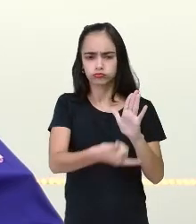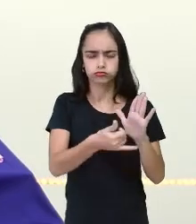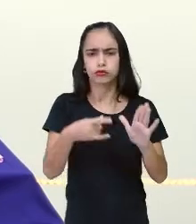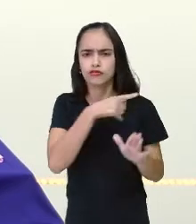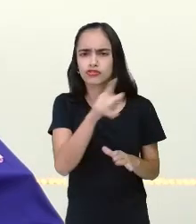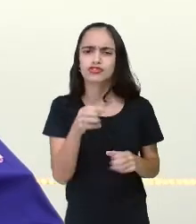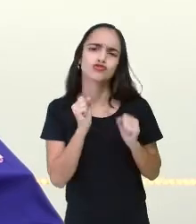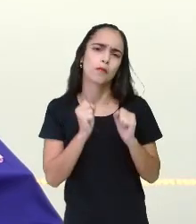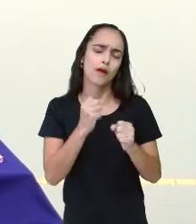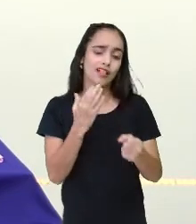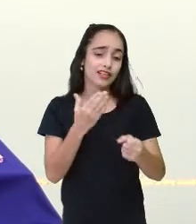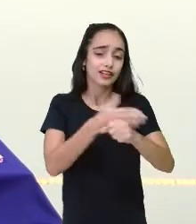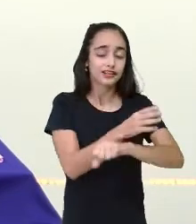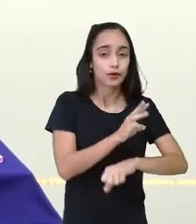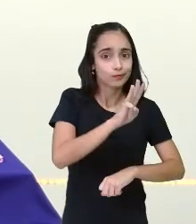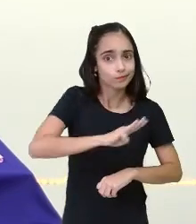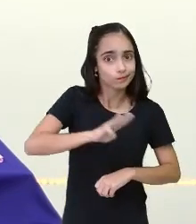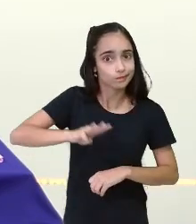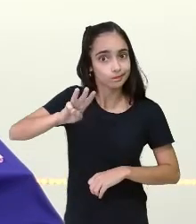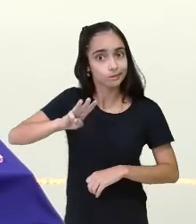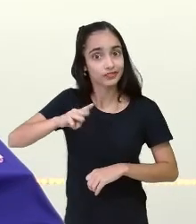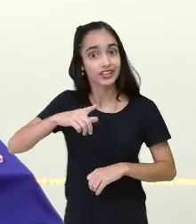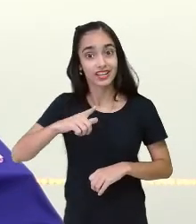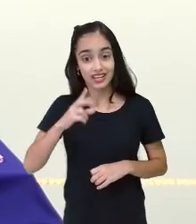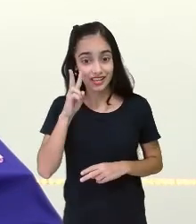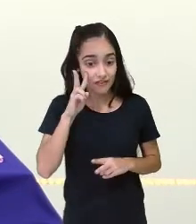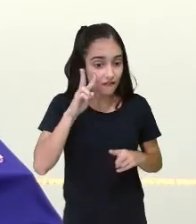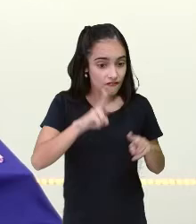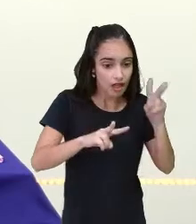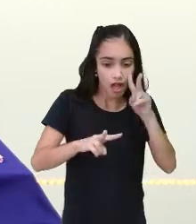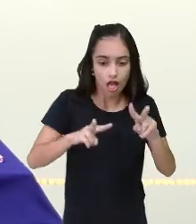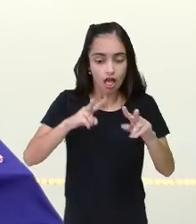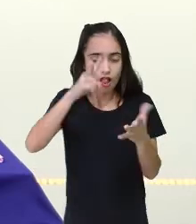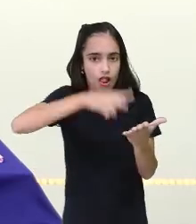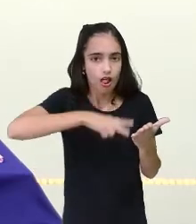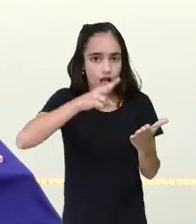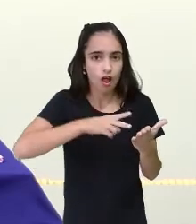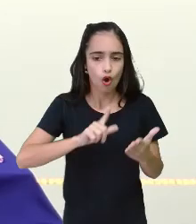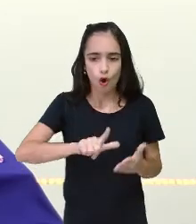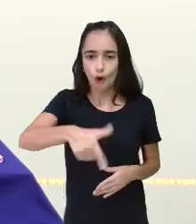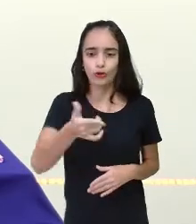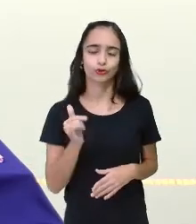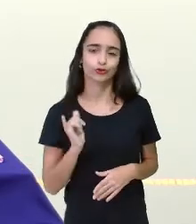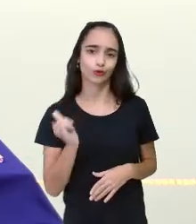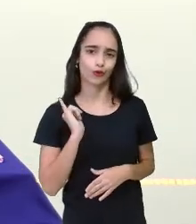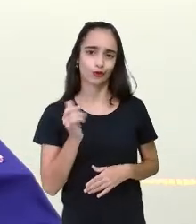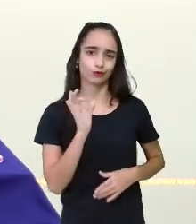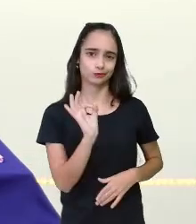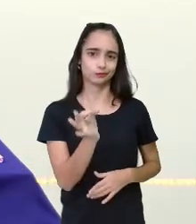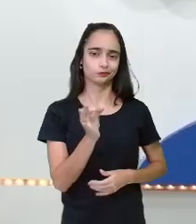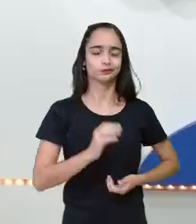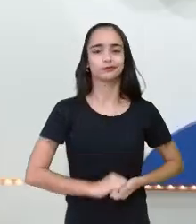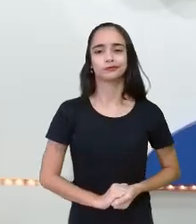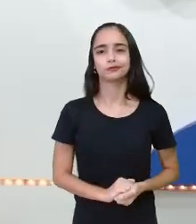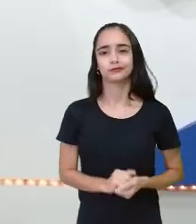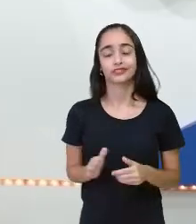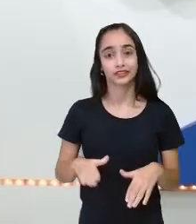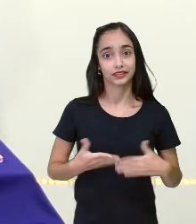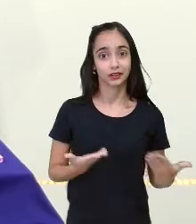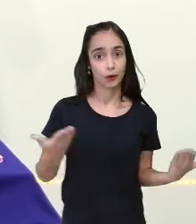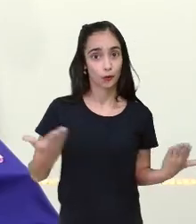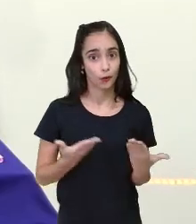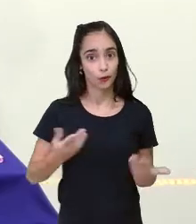outros contos, porque ela contou um, não foi? Isso, tem vários contos, Tem né? vários contos ali. Aí a gente hoje